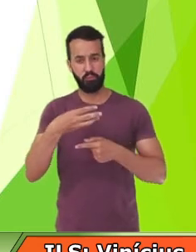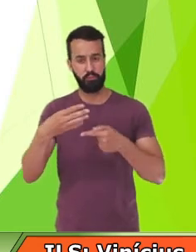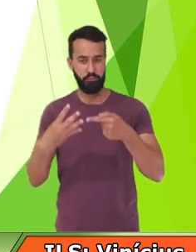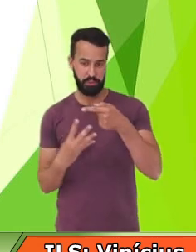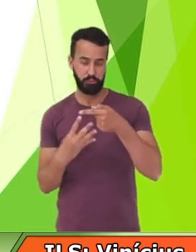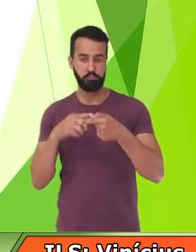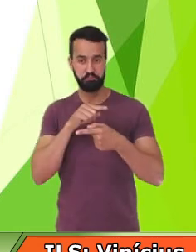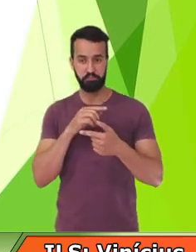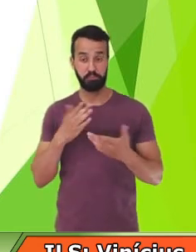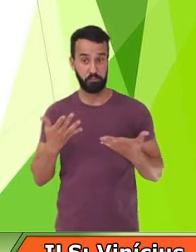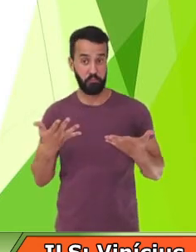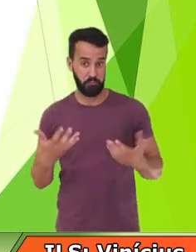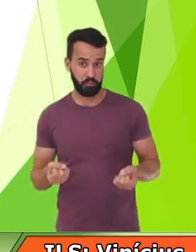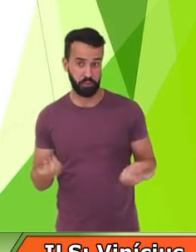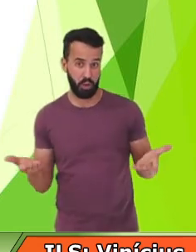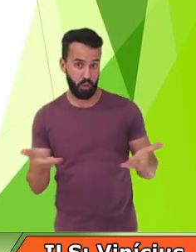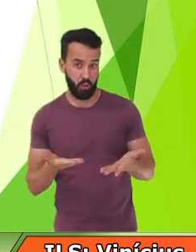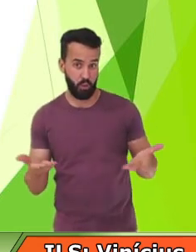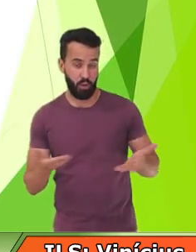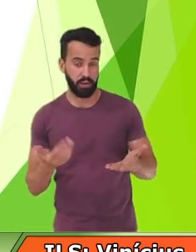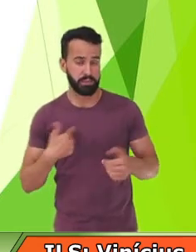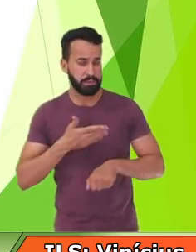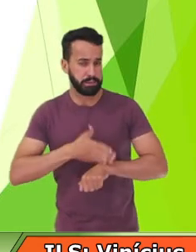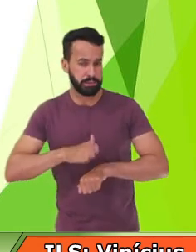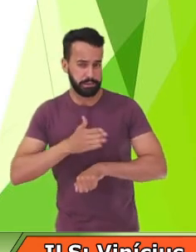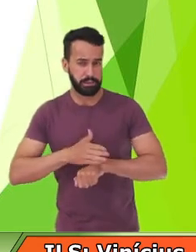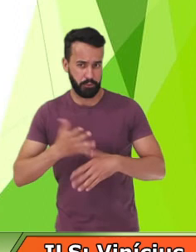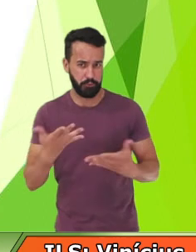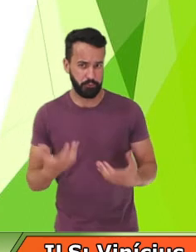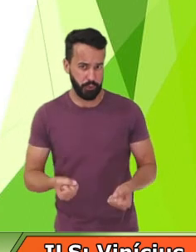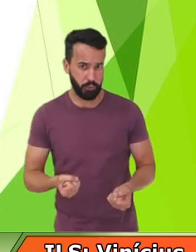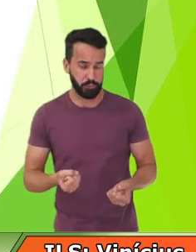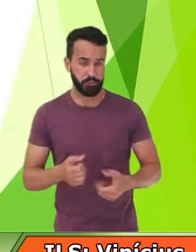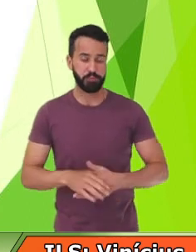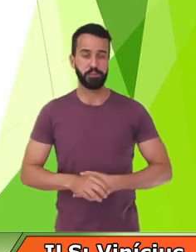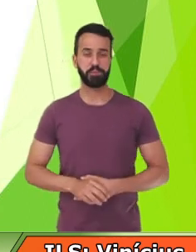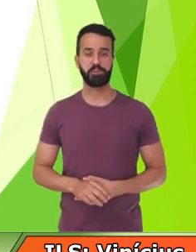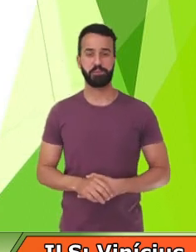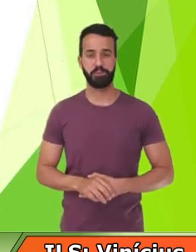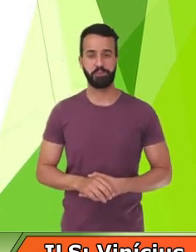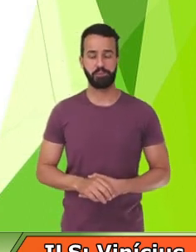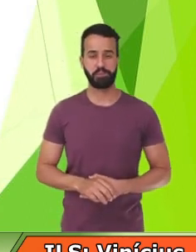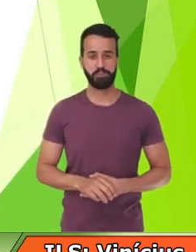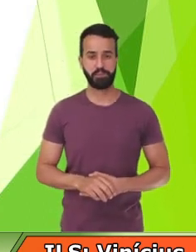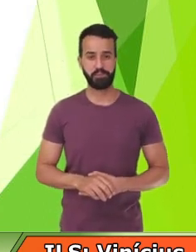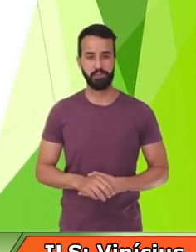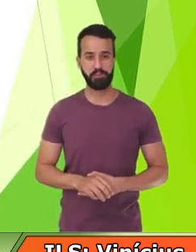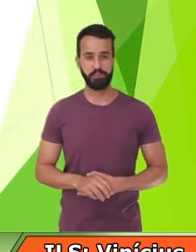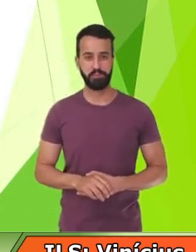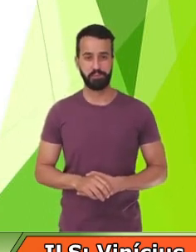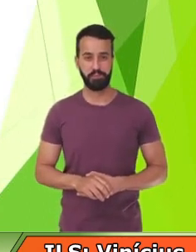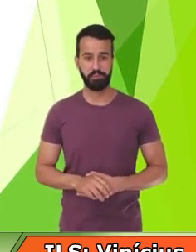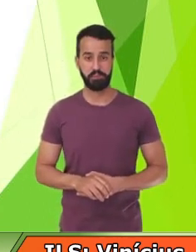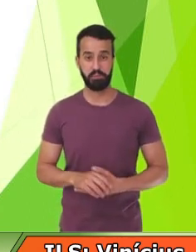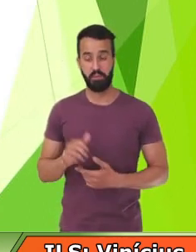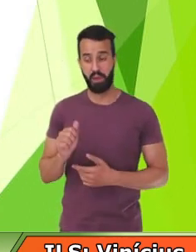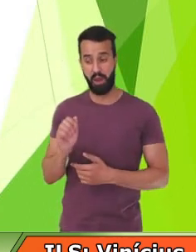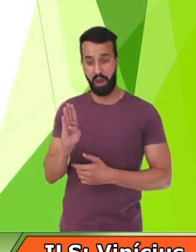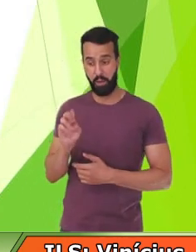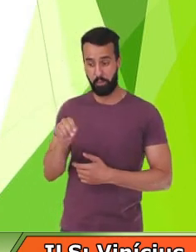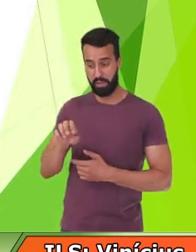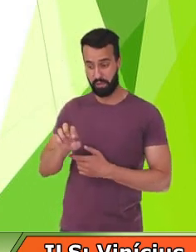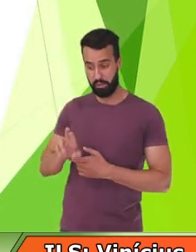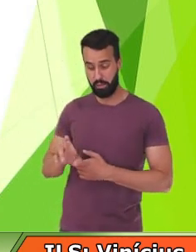Então, vamos colocar os nossos conhecimentos em prática. Abner comprou